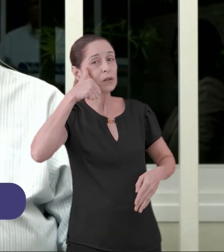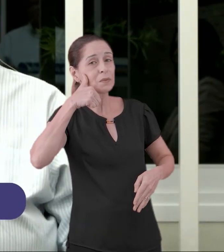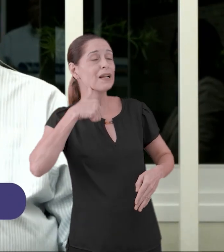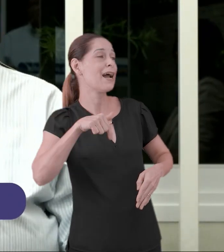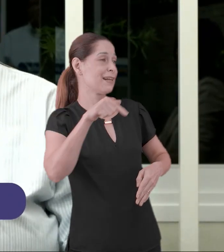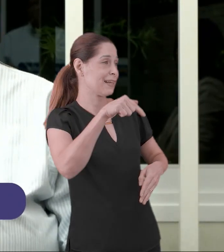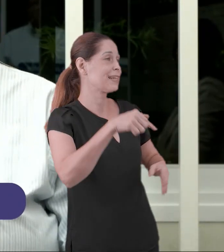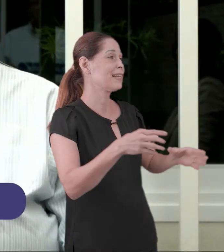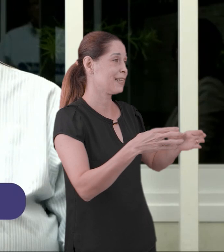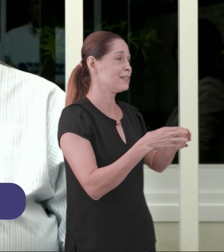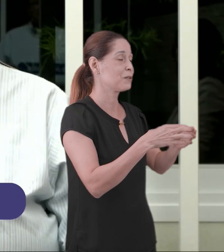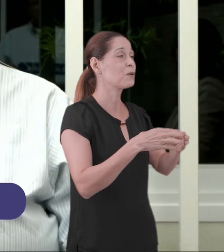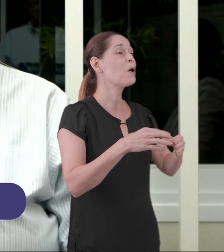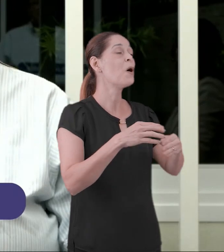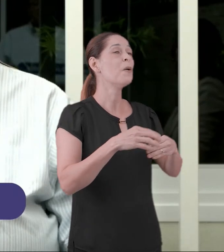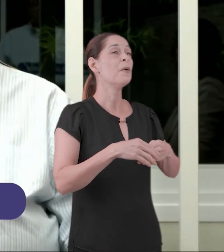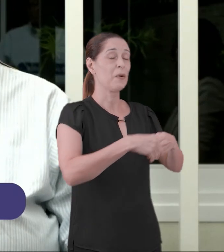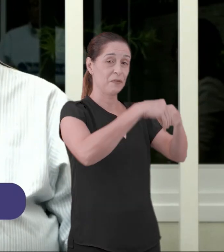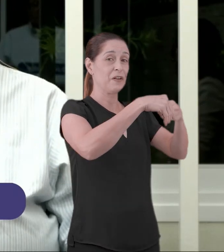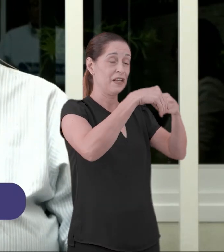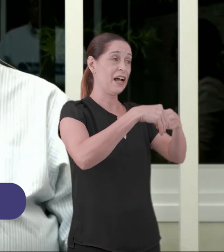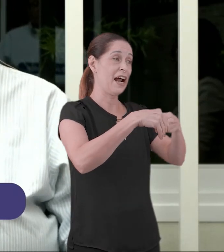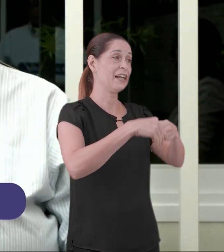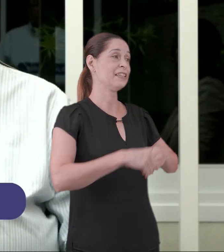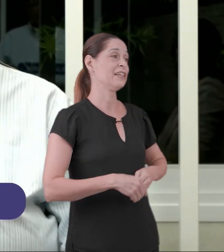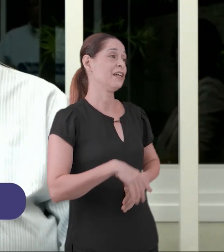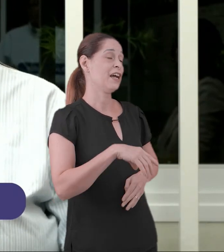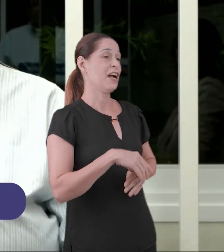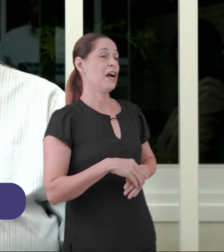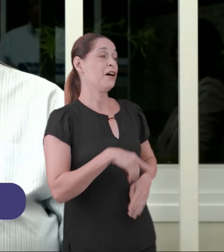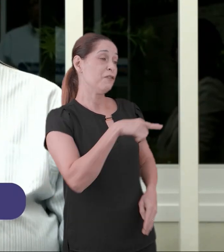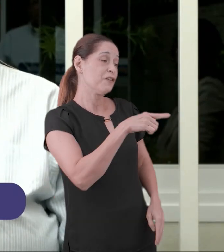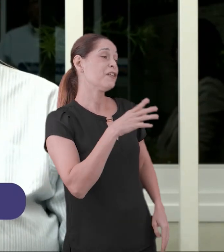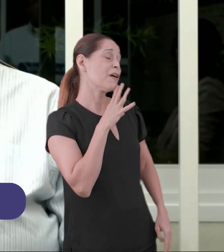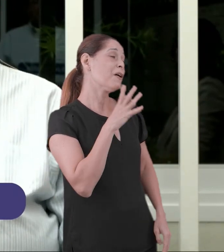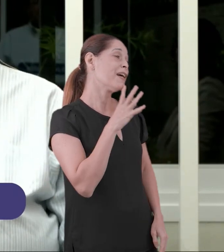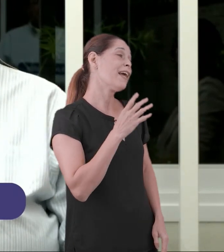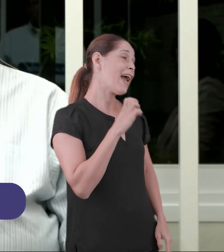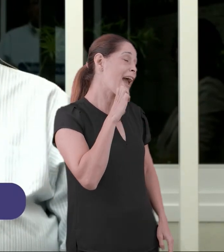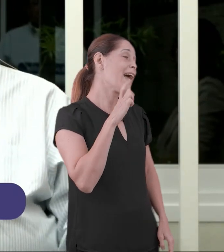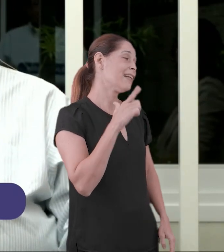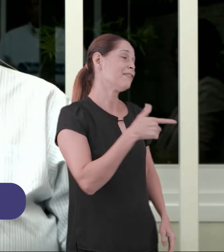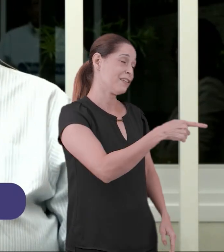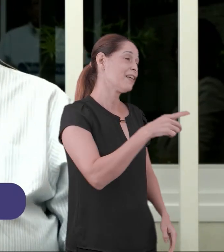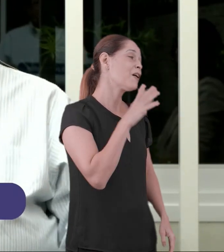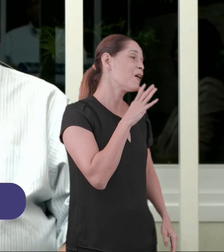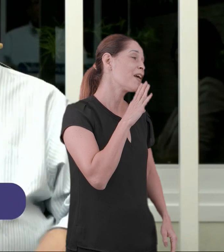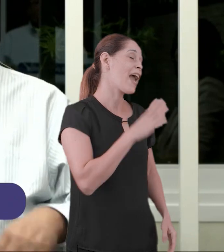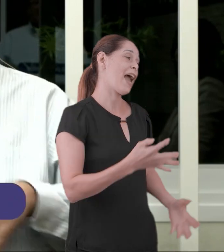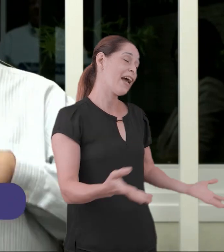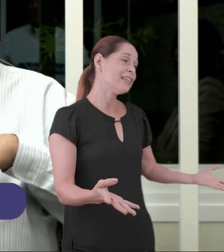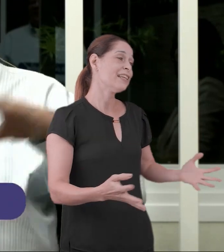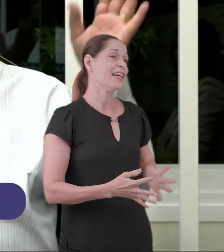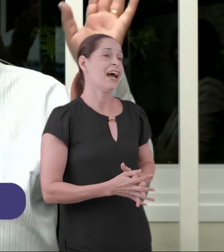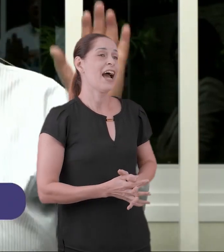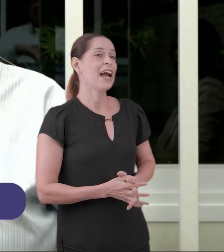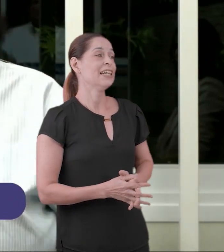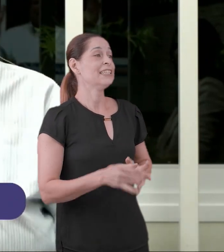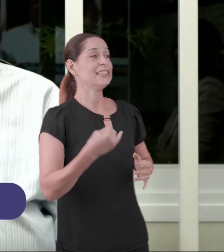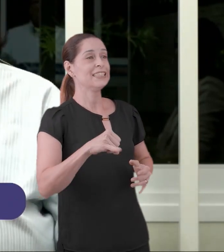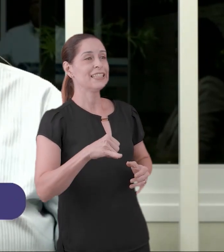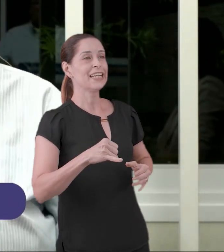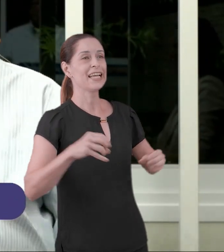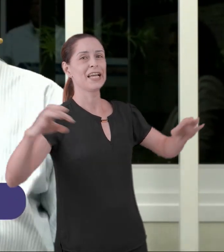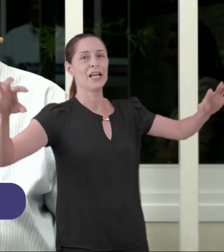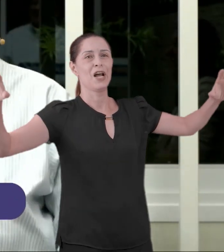a luta, e nós damos total apoio, e se a gente tiver aqui uma igreja só com autista, vai